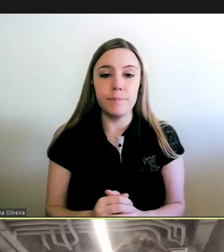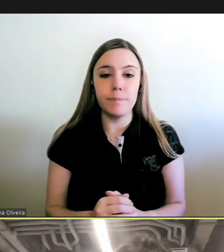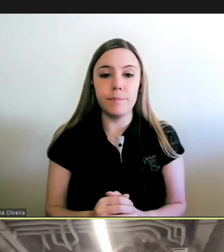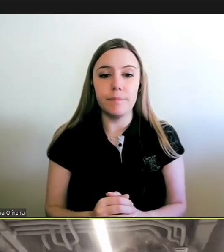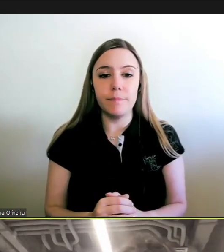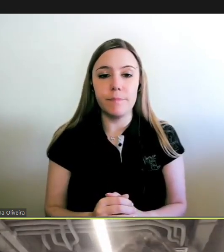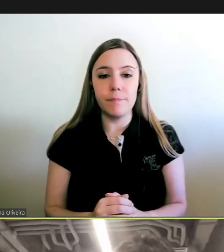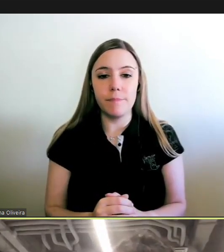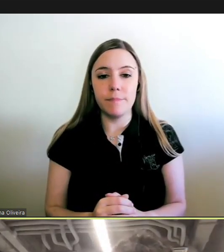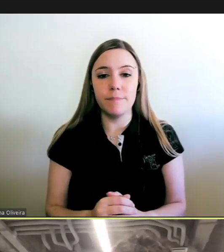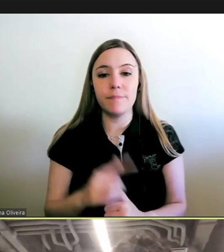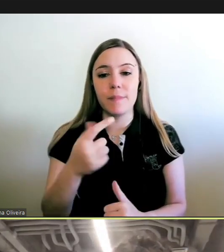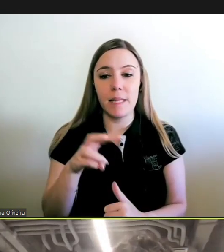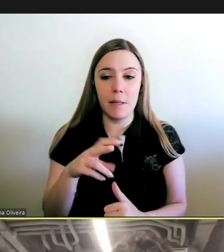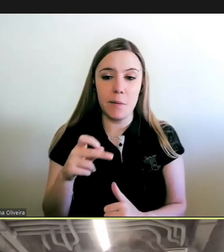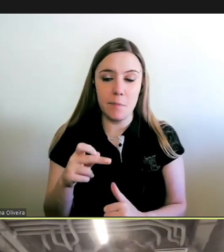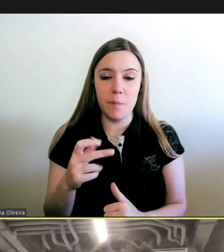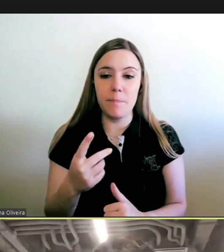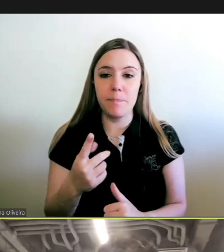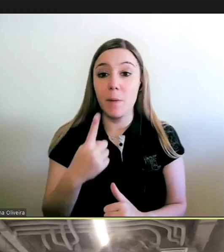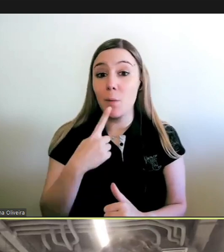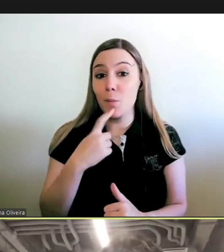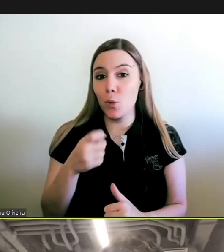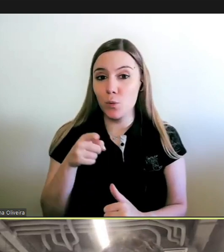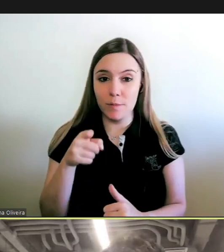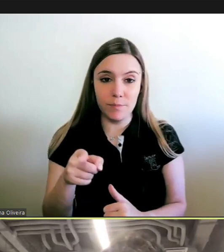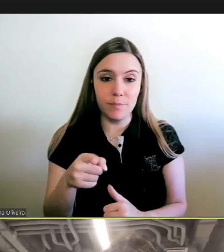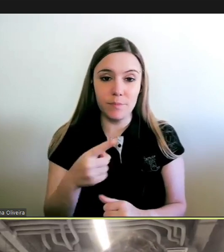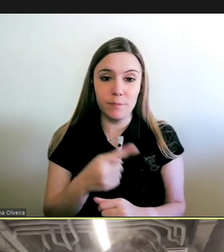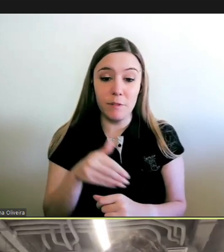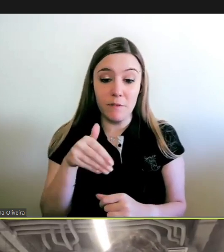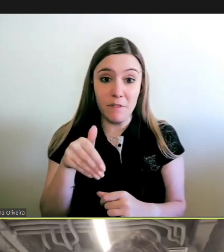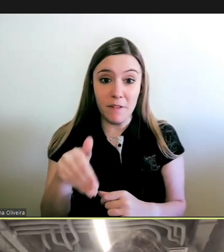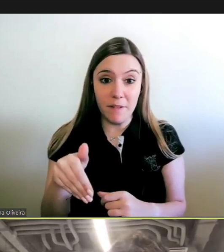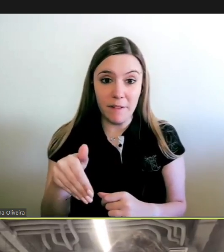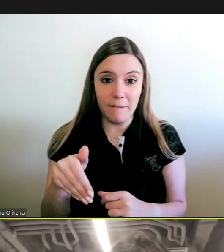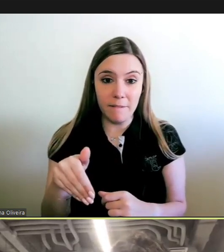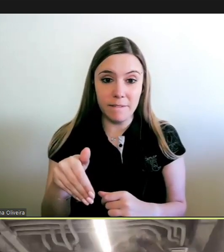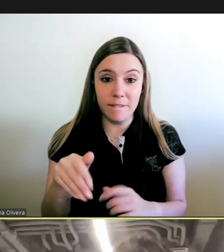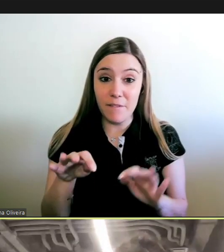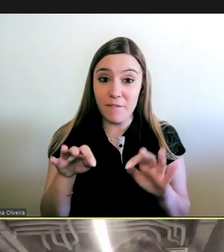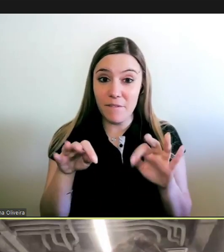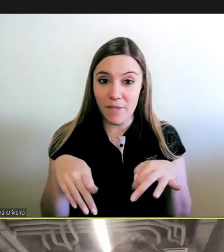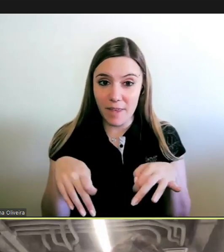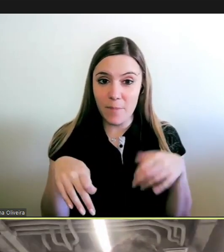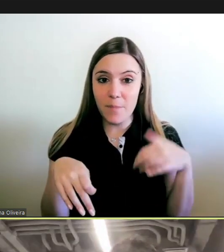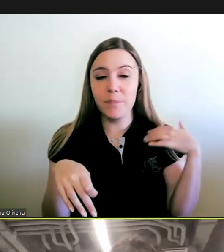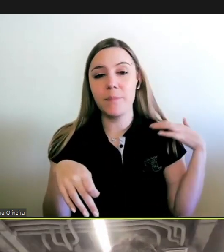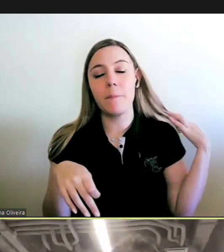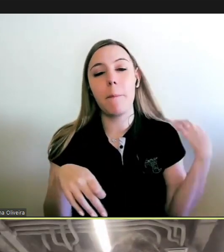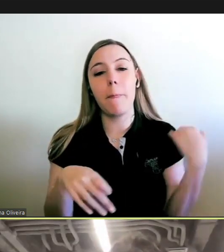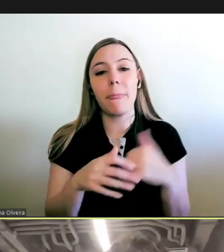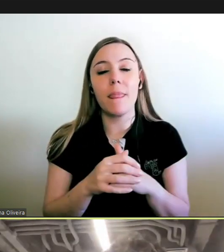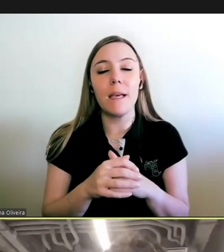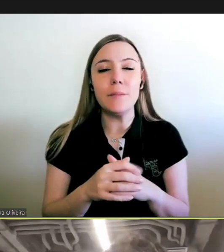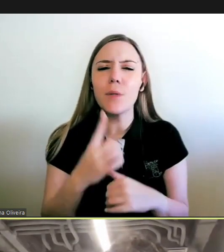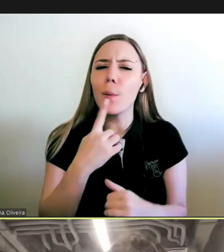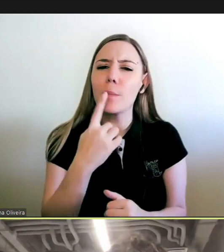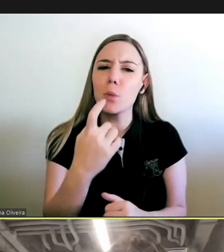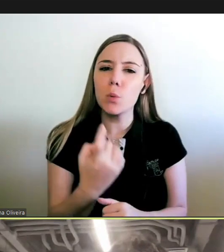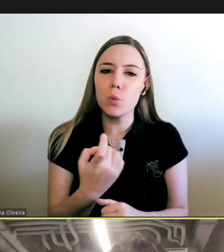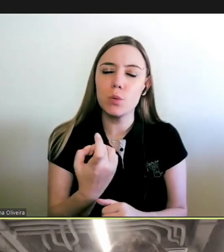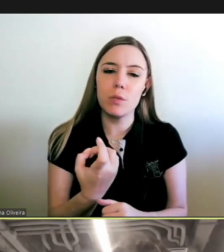deixar, Telma, só uma pergunta, estamos a aproximar-nos mesmo do final. É uma